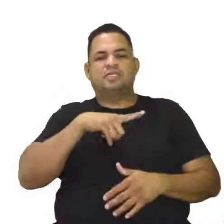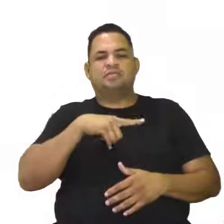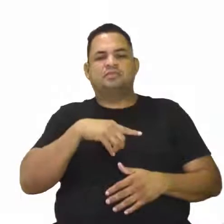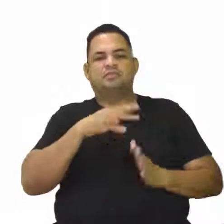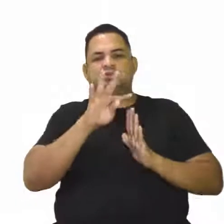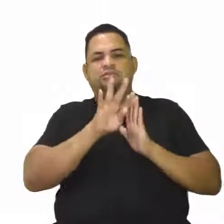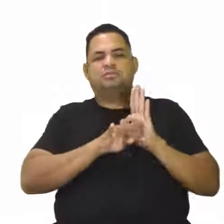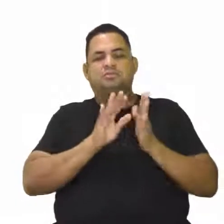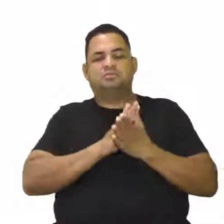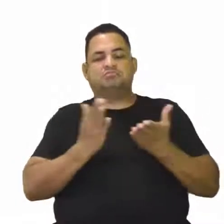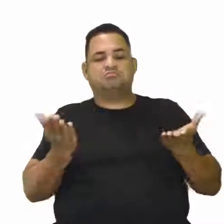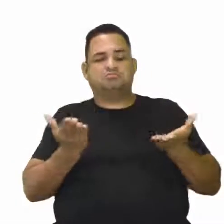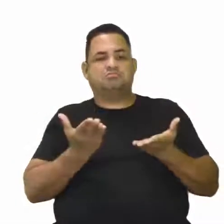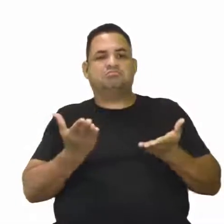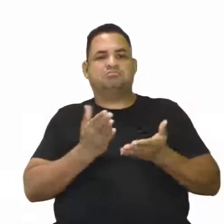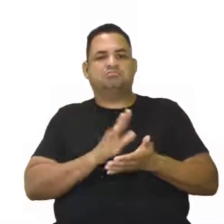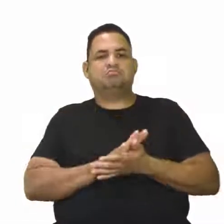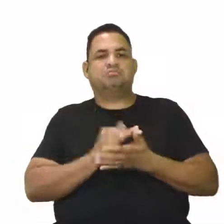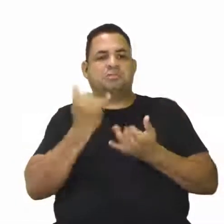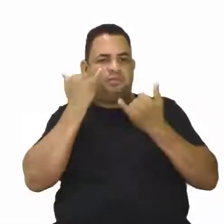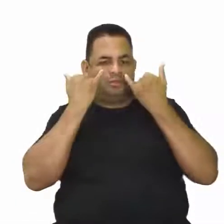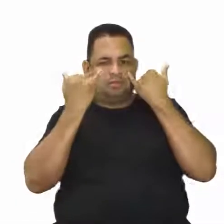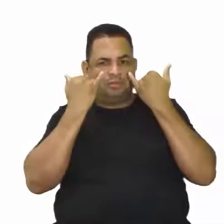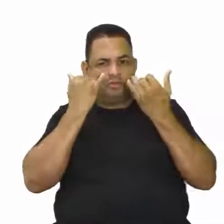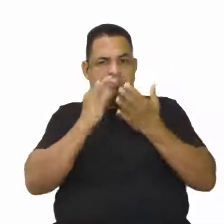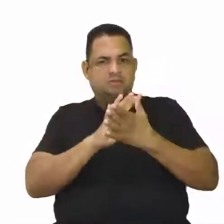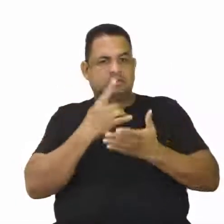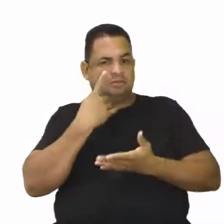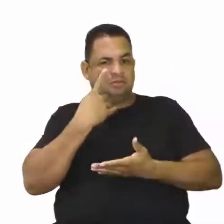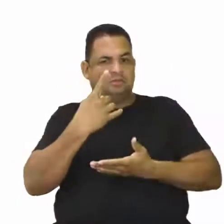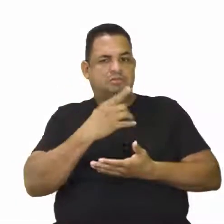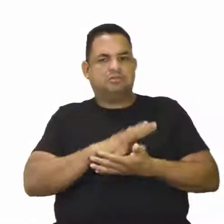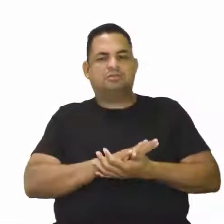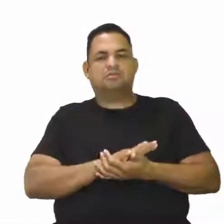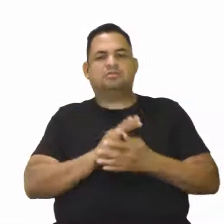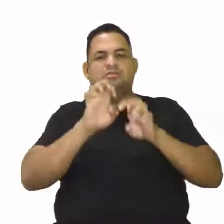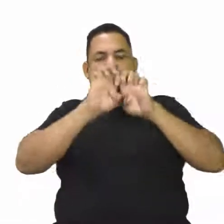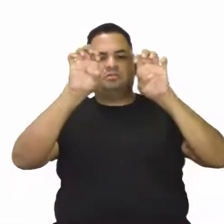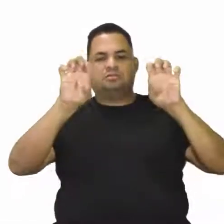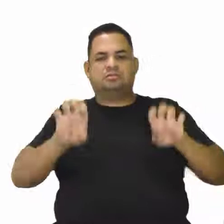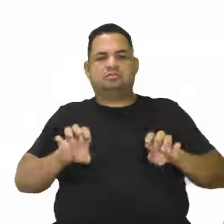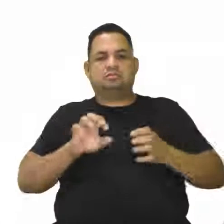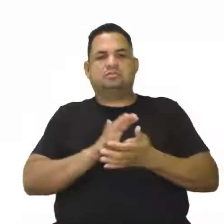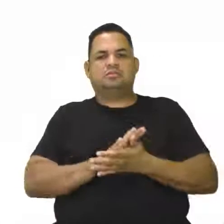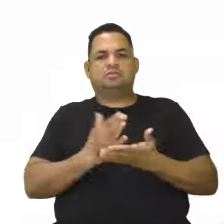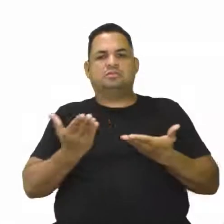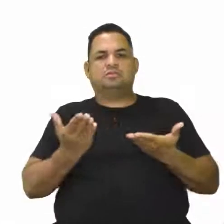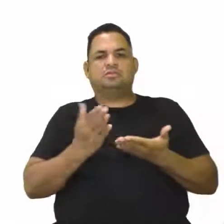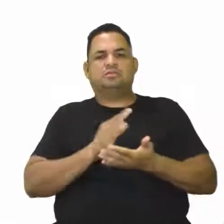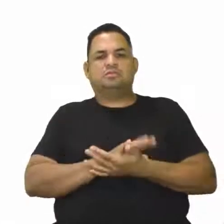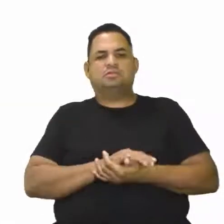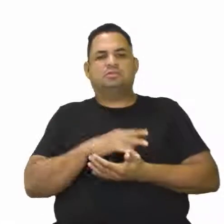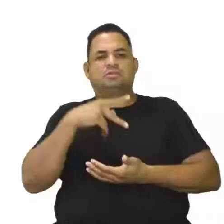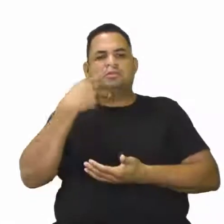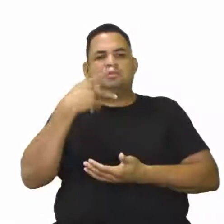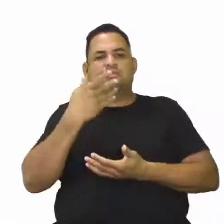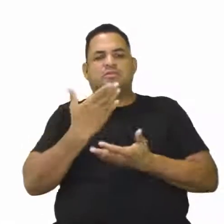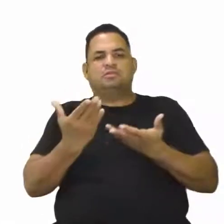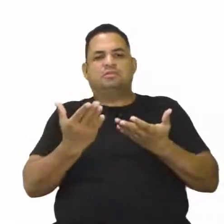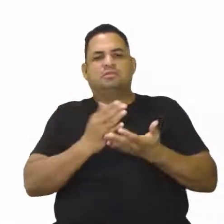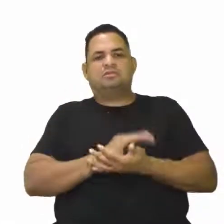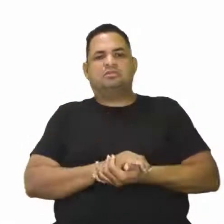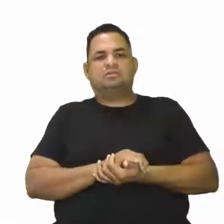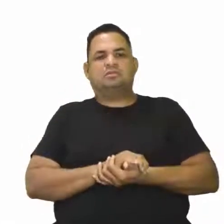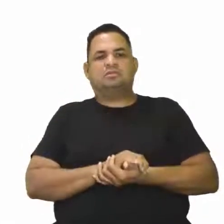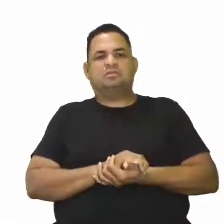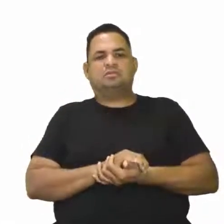atual e é um texto informativo, se vocês observarem pela estrutura dele, onde a gente fala de como é